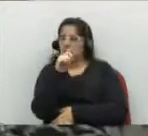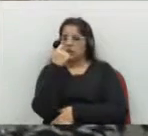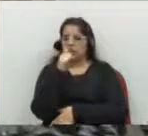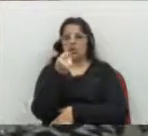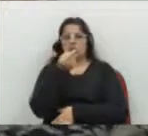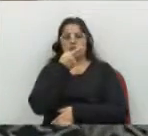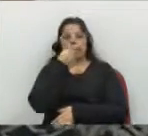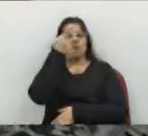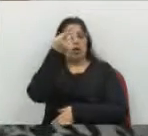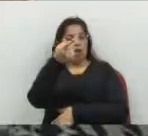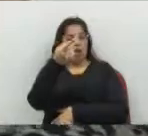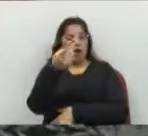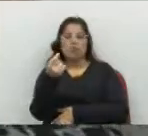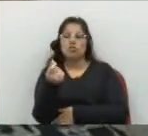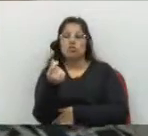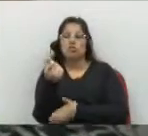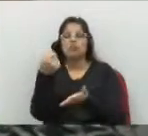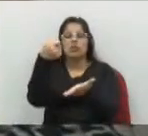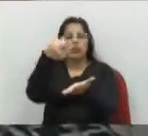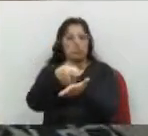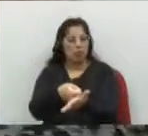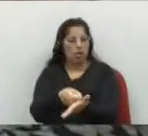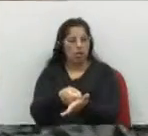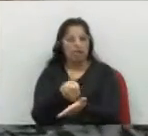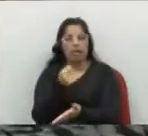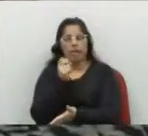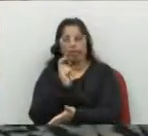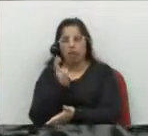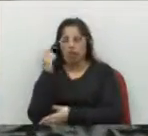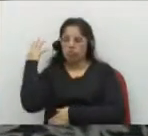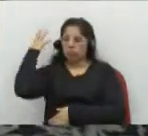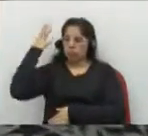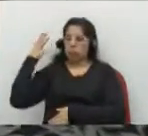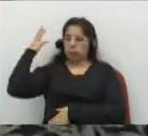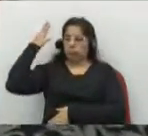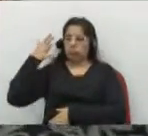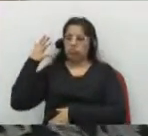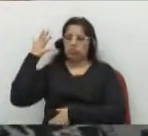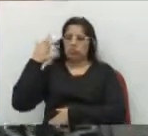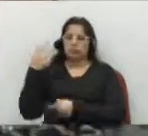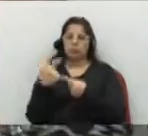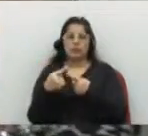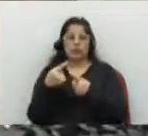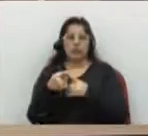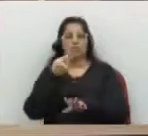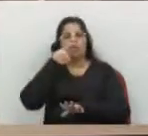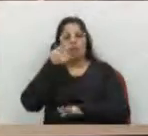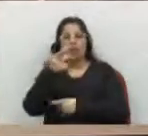sempre sendo citado nos discursos e eu não consigo entender por quê. Muito obrigada.